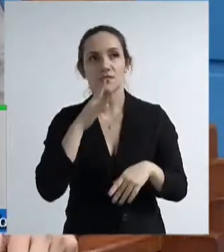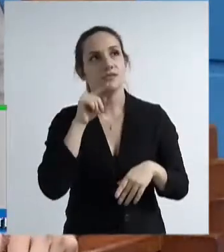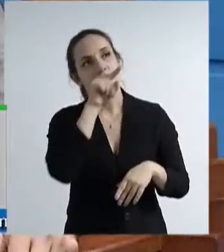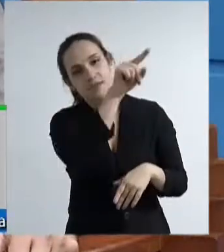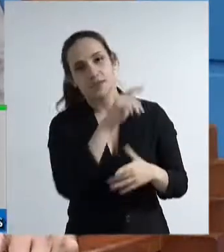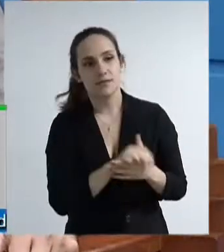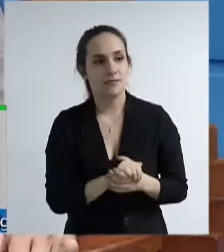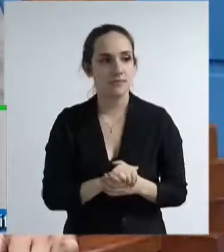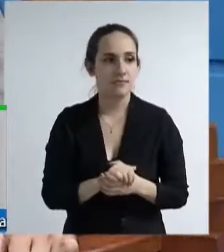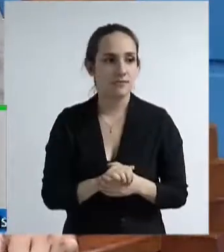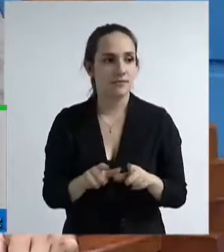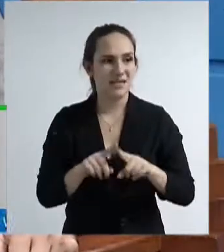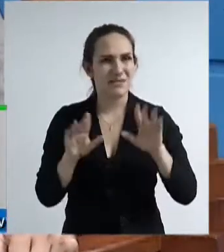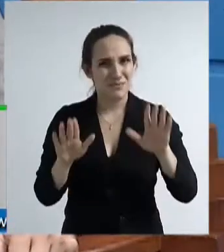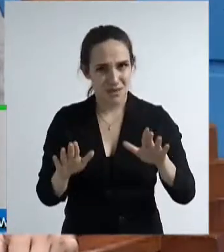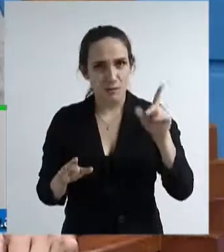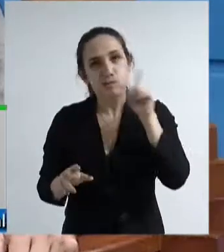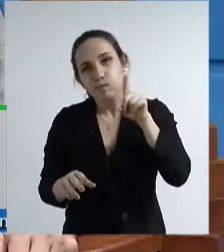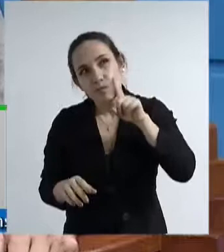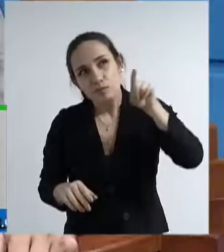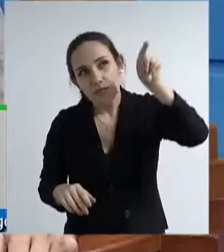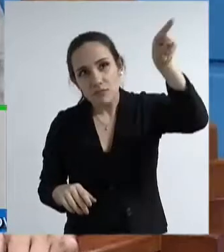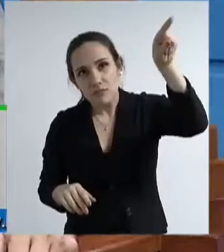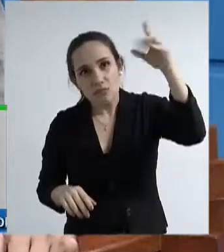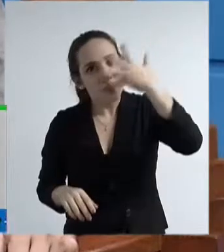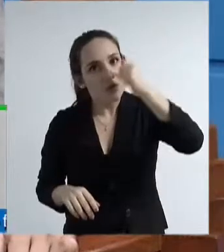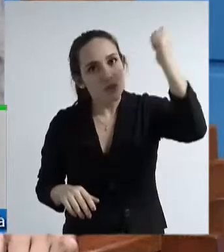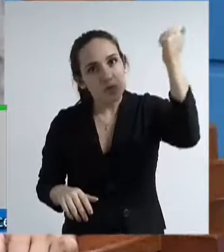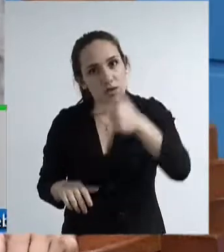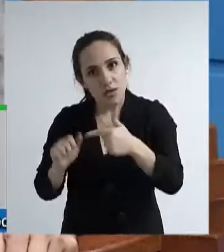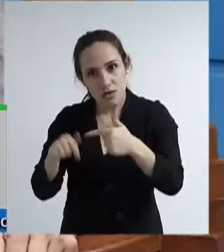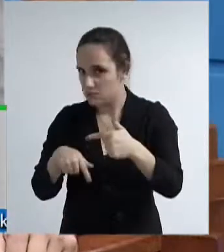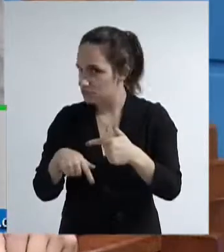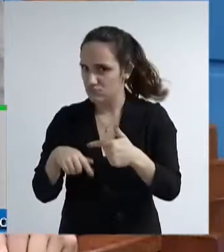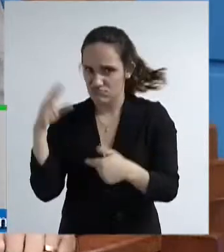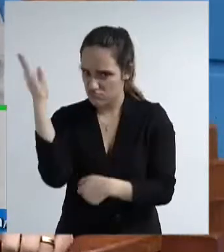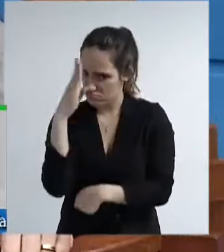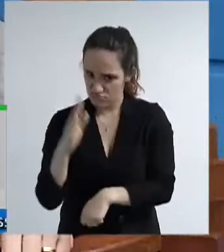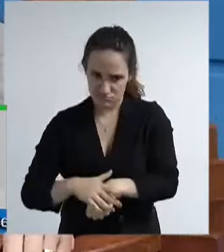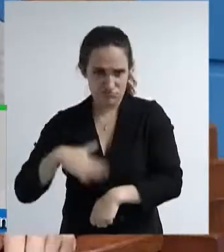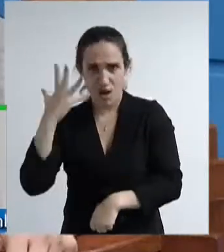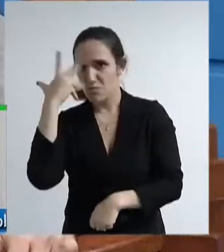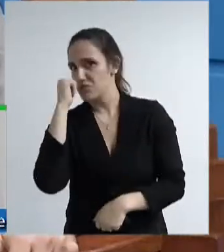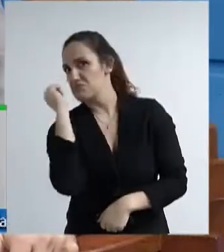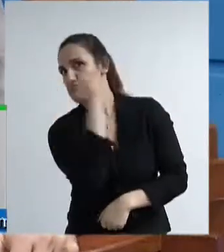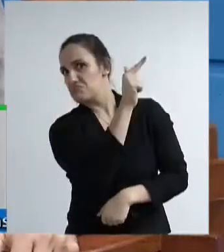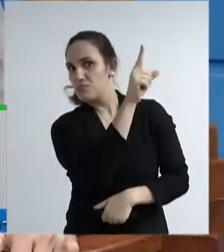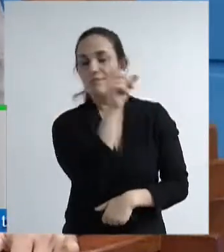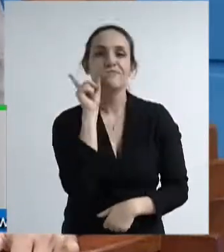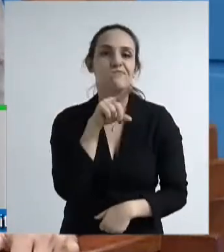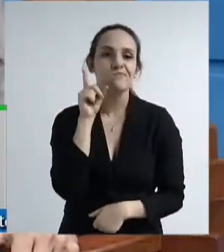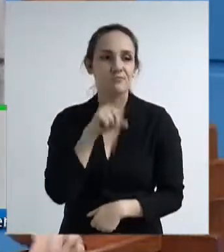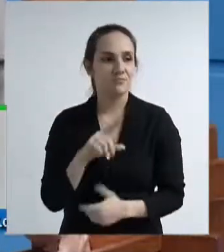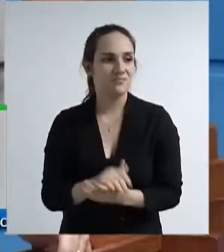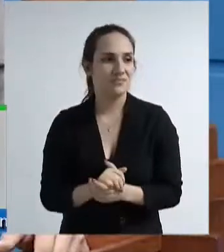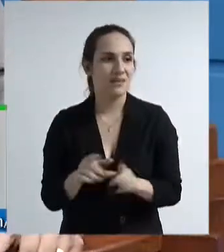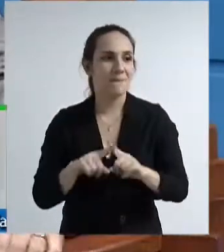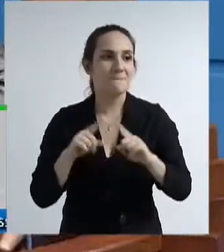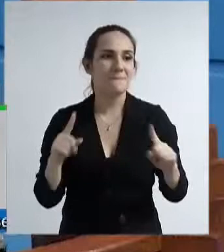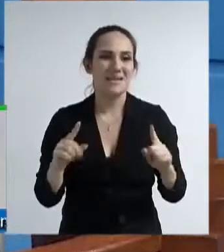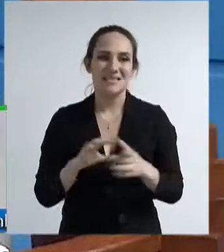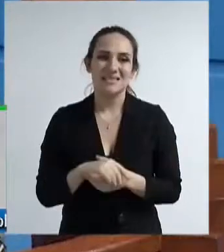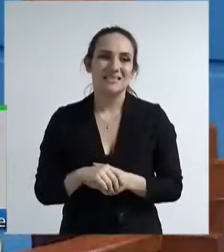Agora, qual país é mais bonito, o Brasil ou os Estados Unidos? É claro que é o Brasil. Nós temos uma comunicação e marketing ineficazes